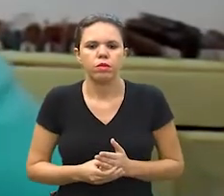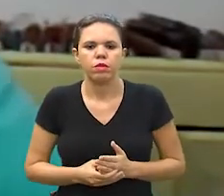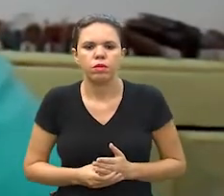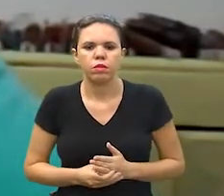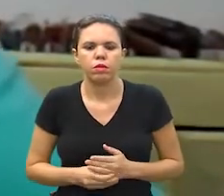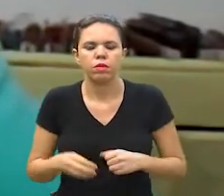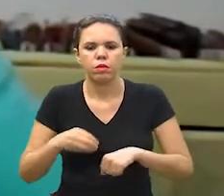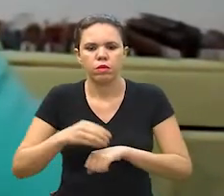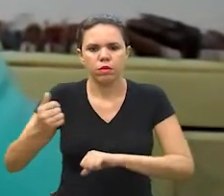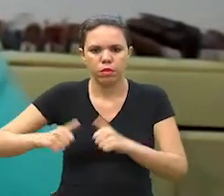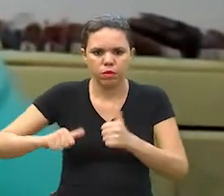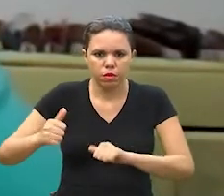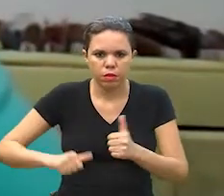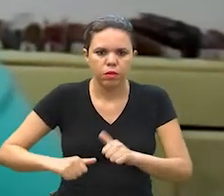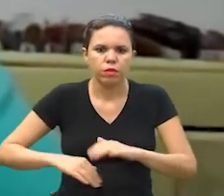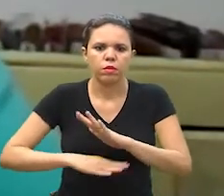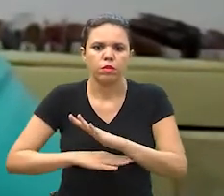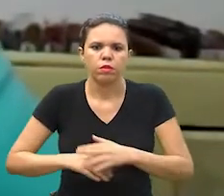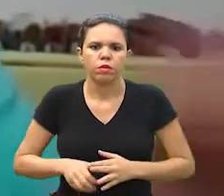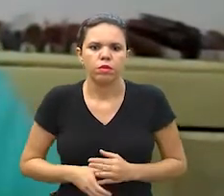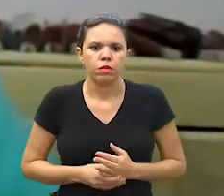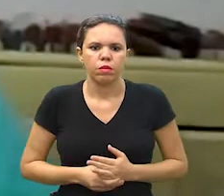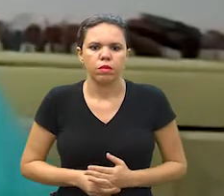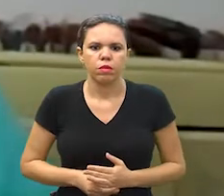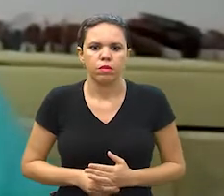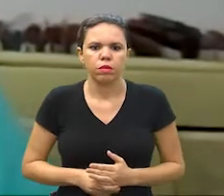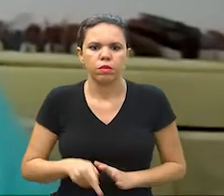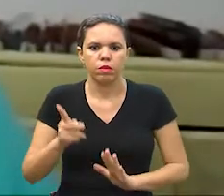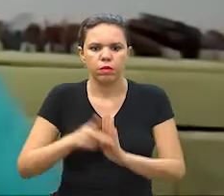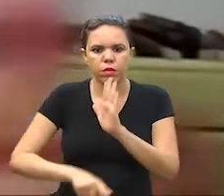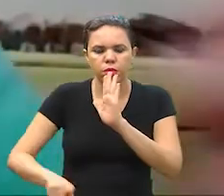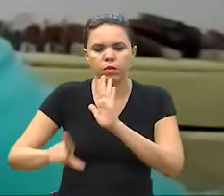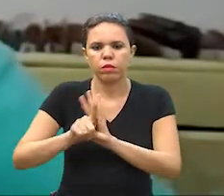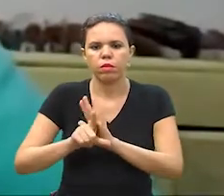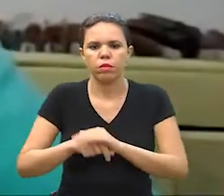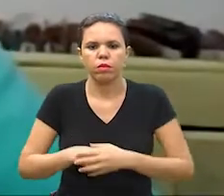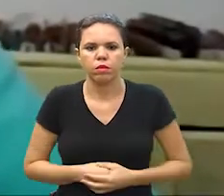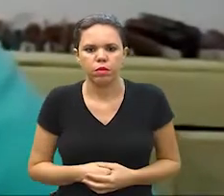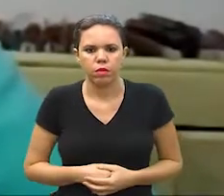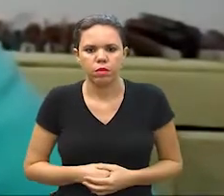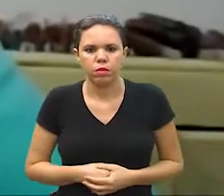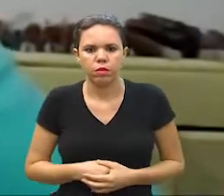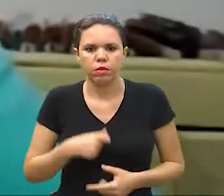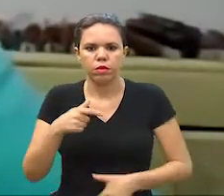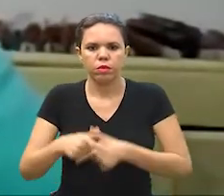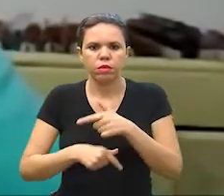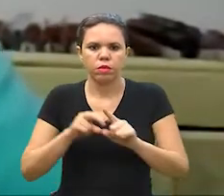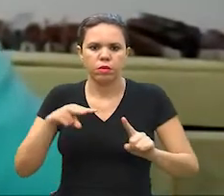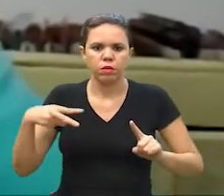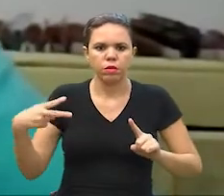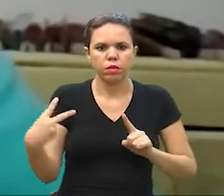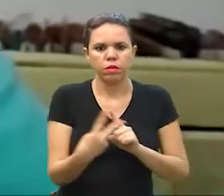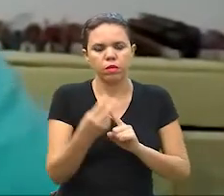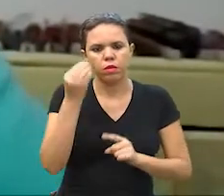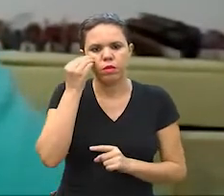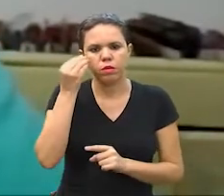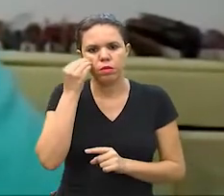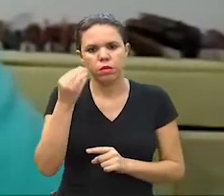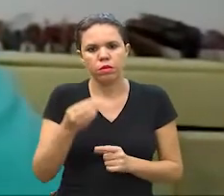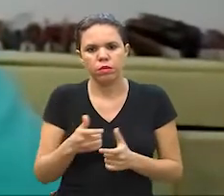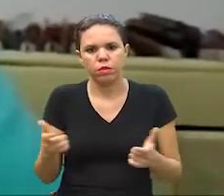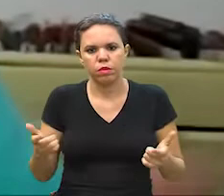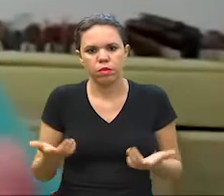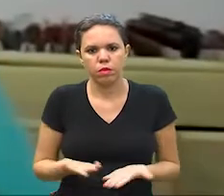está tramitando na Câmara o projeto de lei que trabalha nessa perspectiva da testagem em